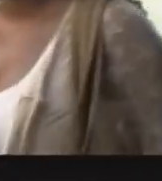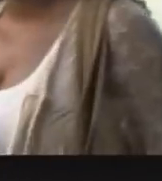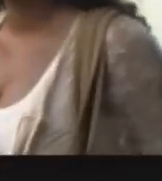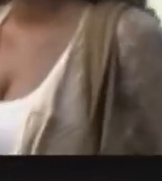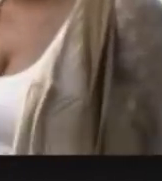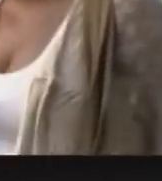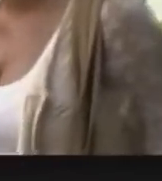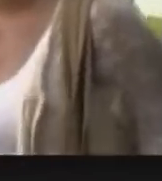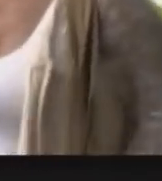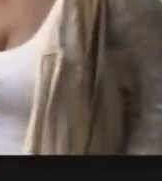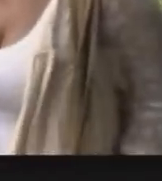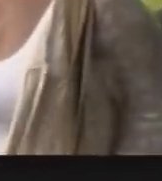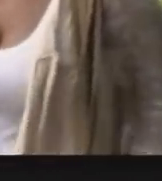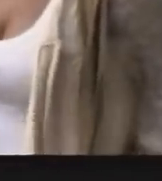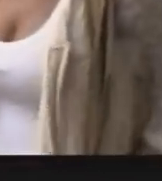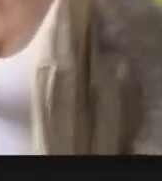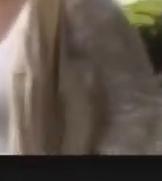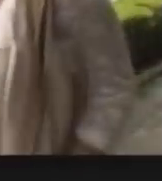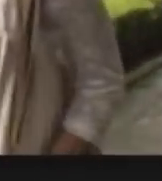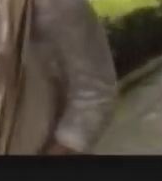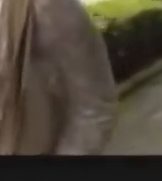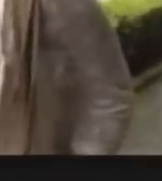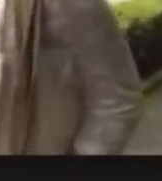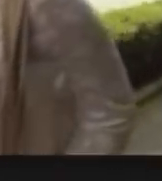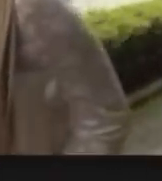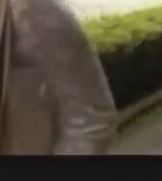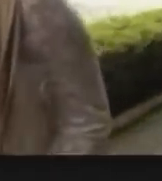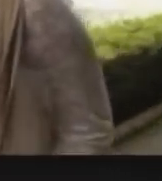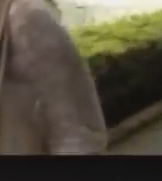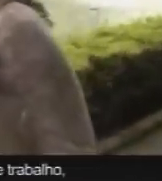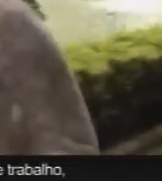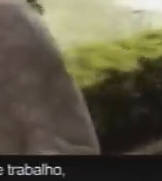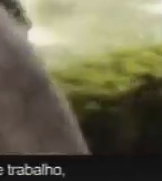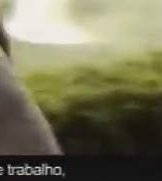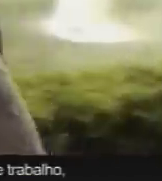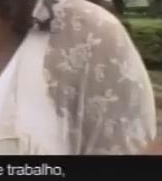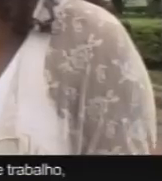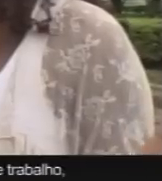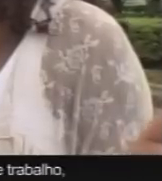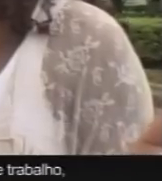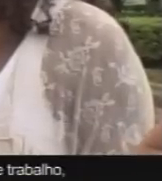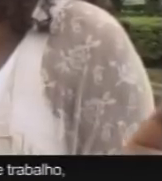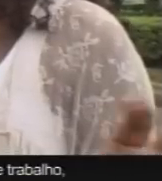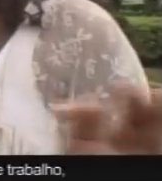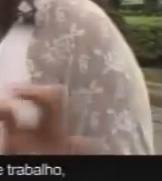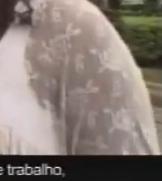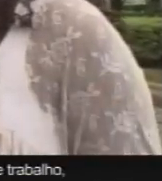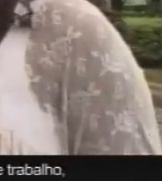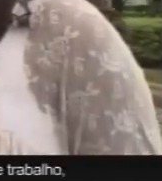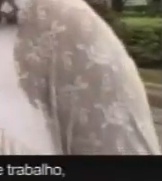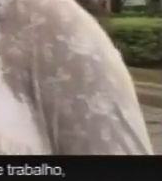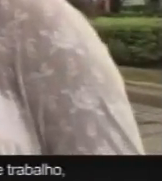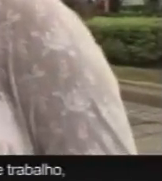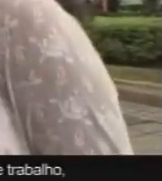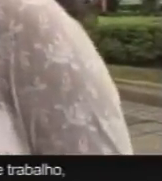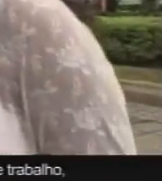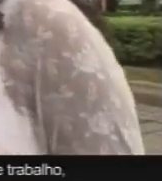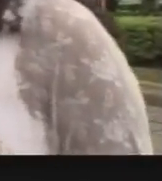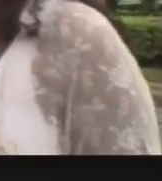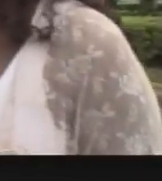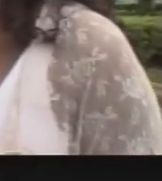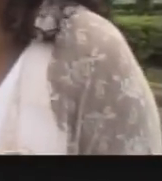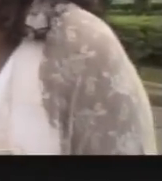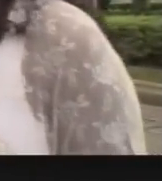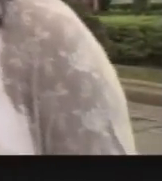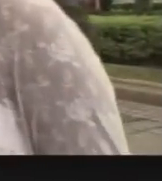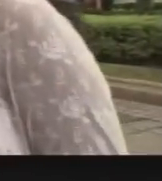pra que todos estudem. A bolsa pra gente é tudo, entende? A bolsa pra mim ali é... minha inserção no mercado de trabalho,